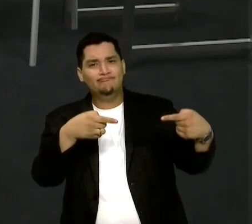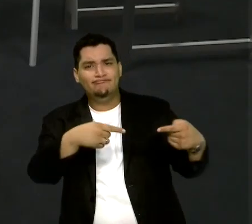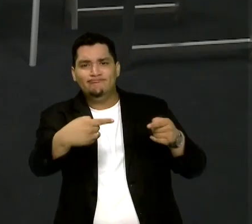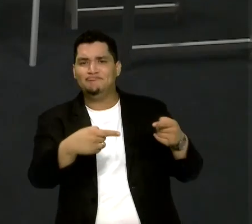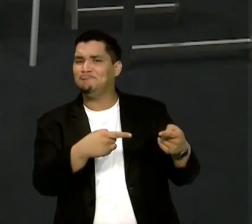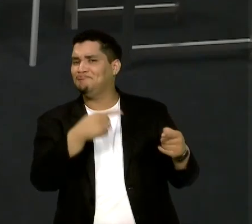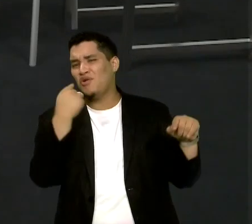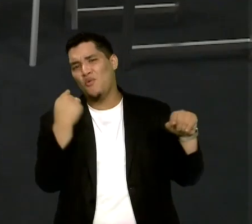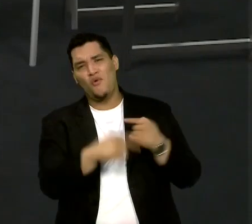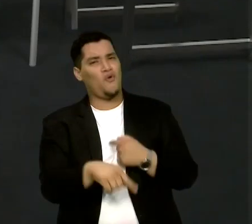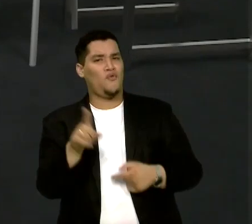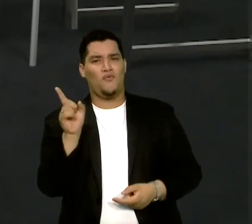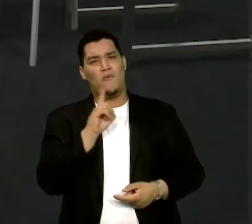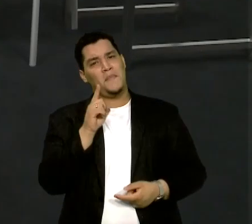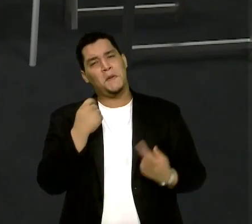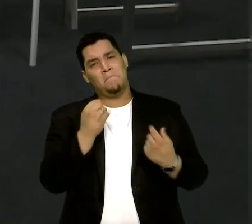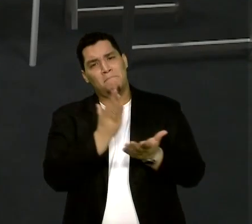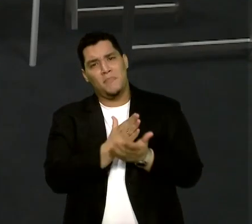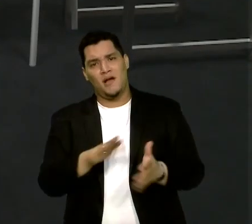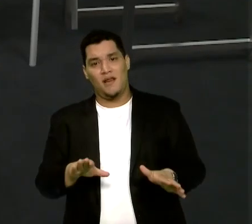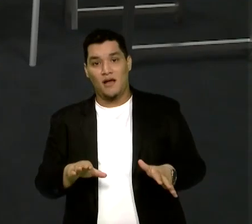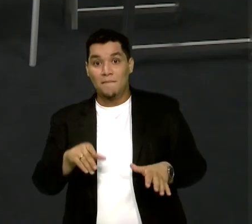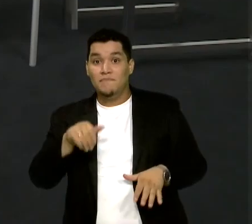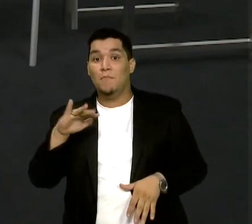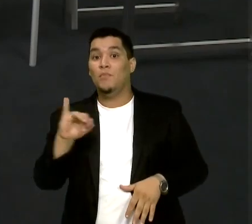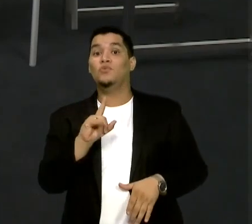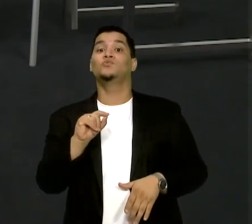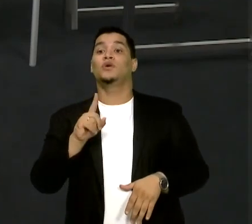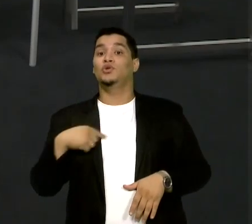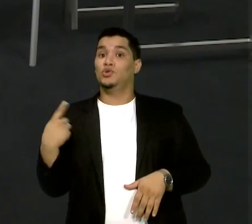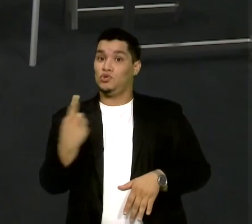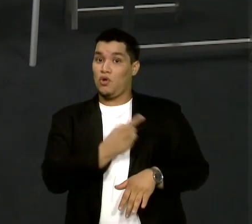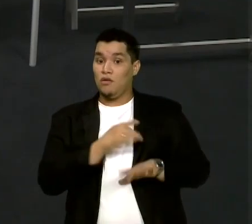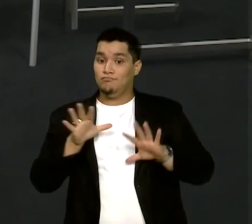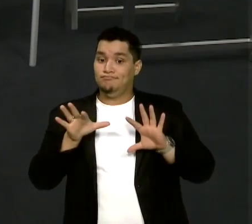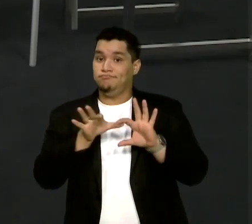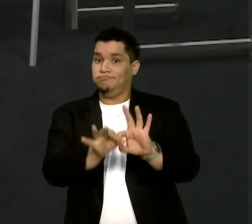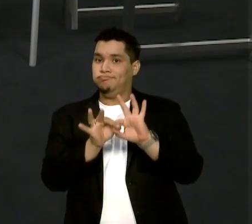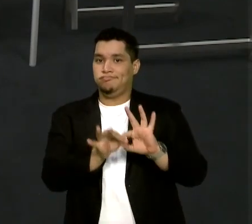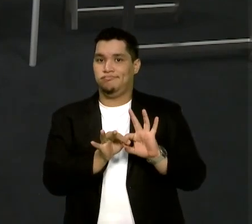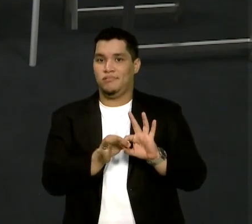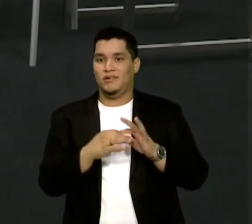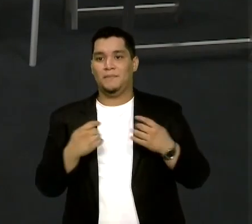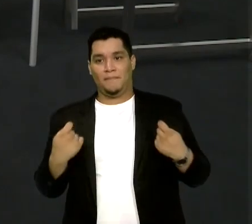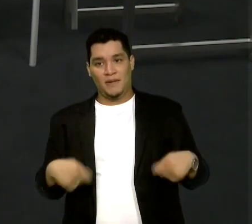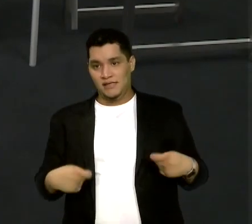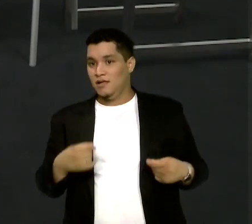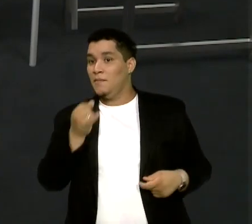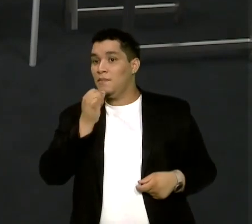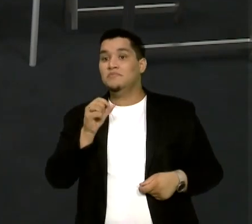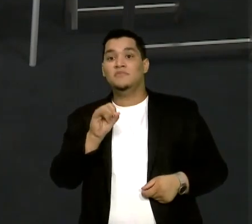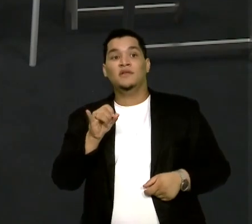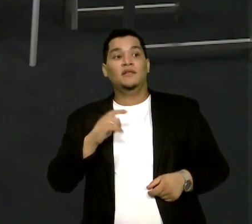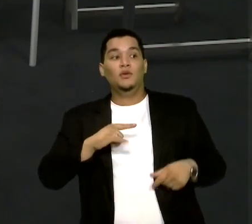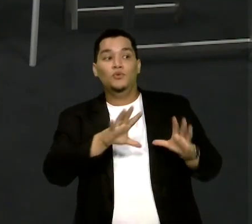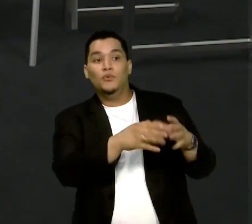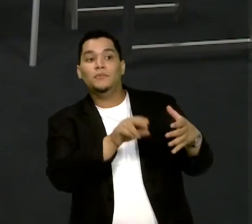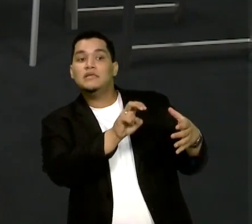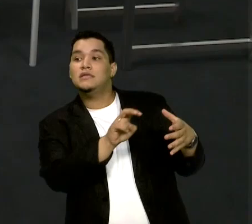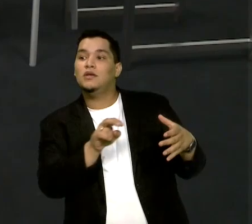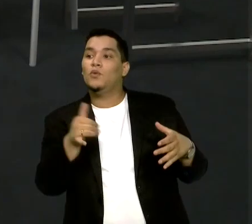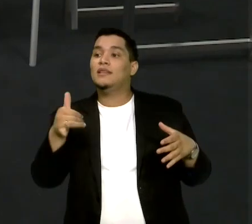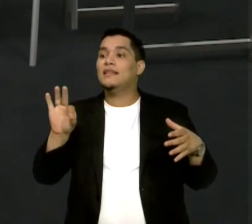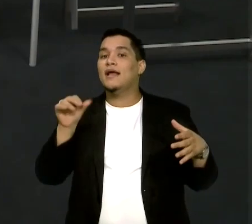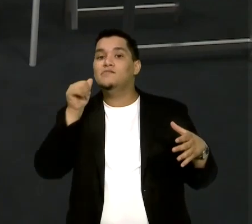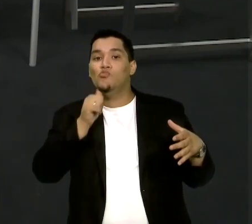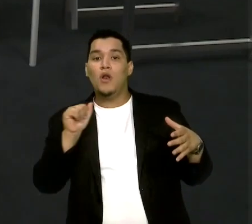isso. A gente tem que se juntar, ser o coletivo, né? Se nós conseguir aqui 5 ou 10 mulheres para